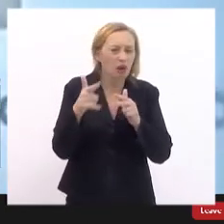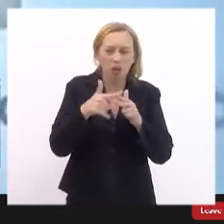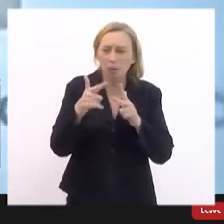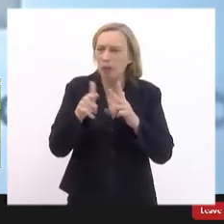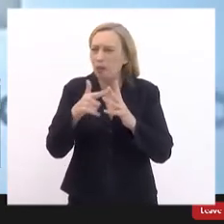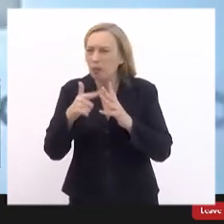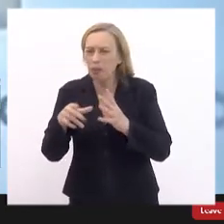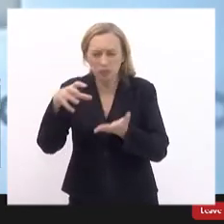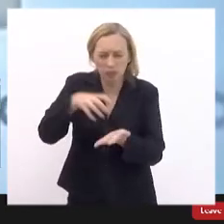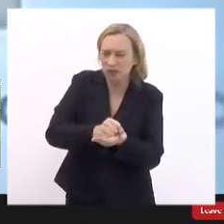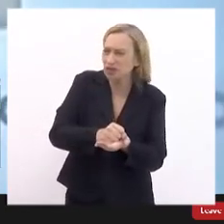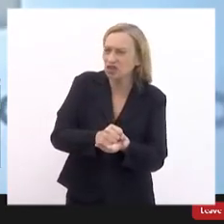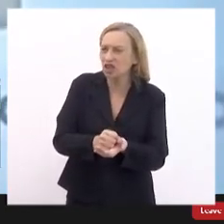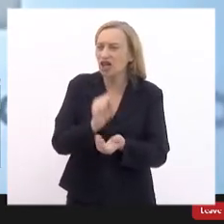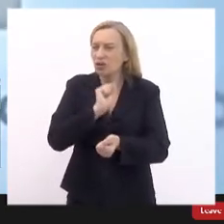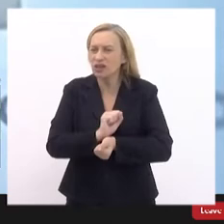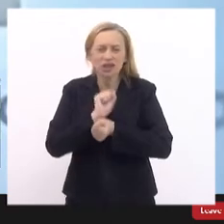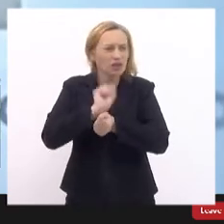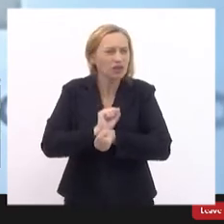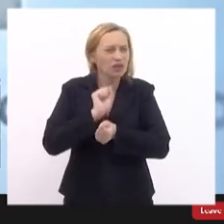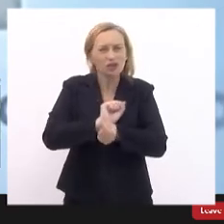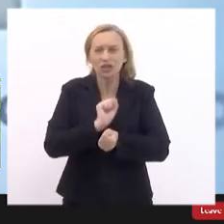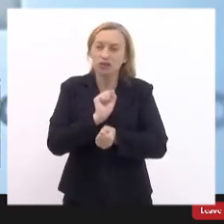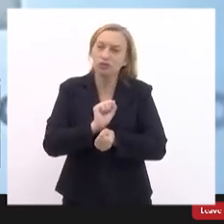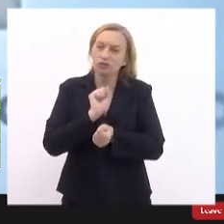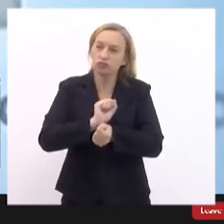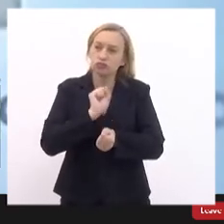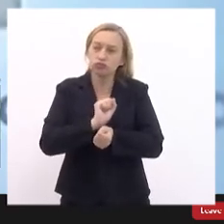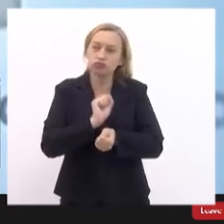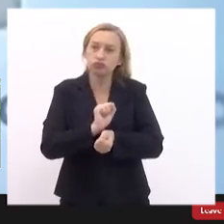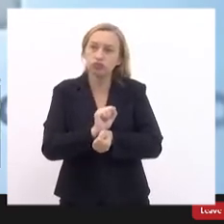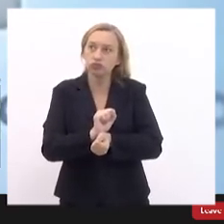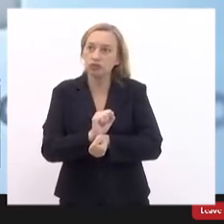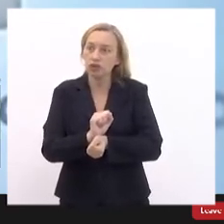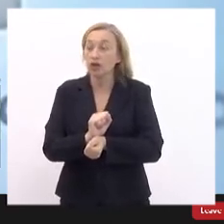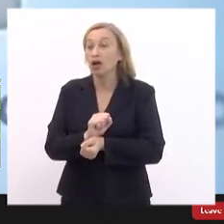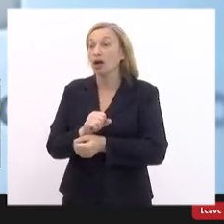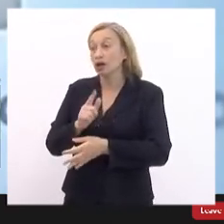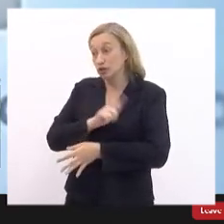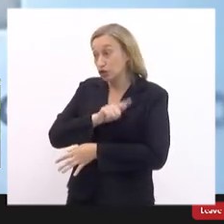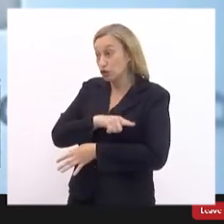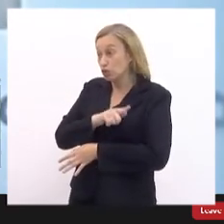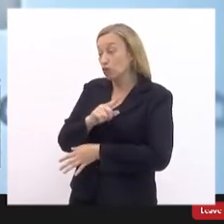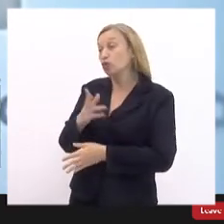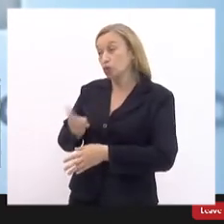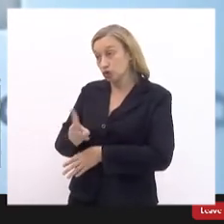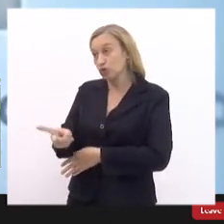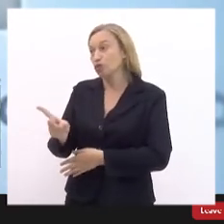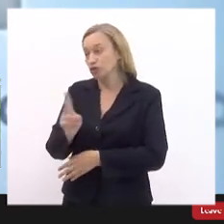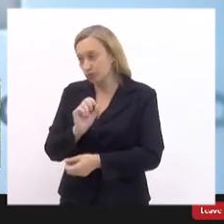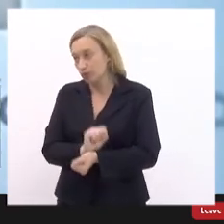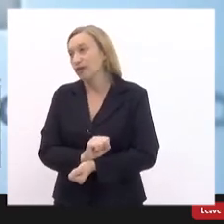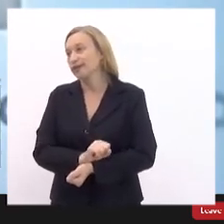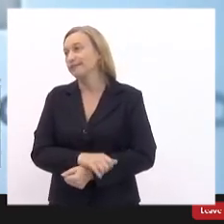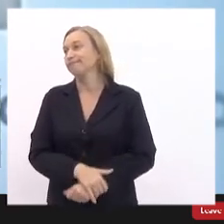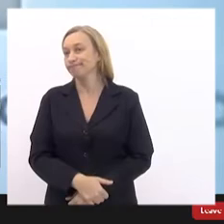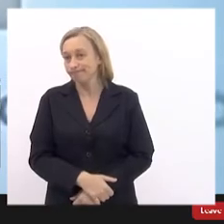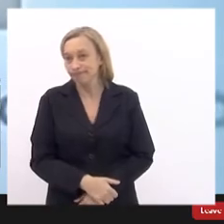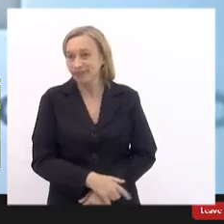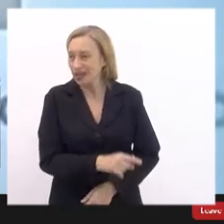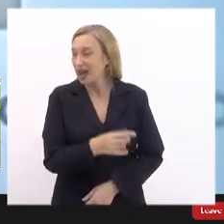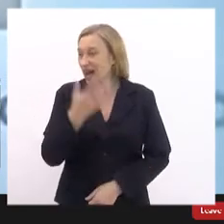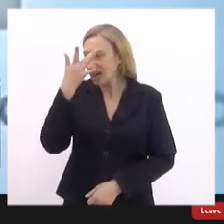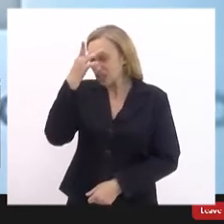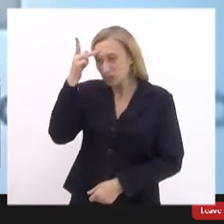se cadastraram, esperaram, senhores gestores, e continuam esperando. Essas pessoas